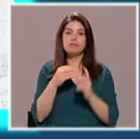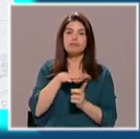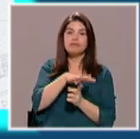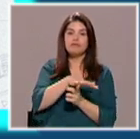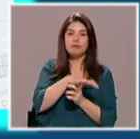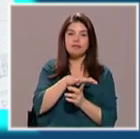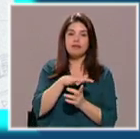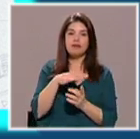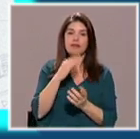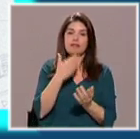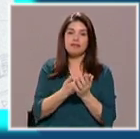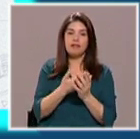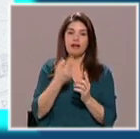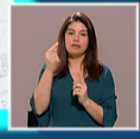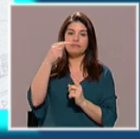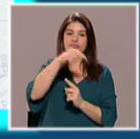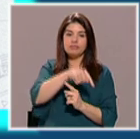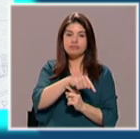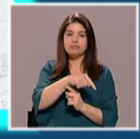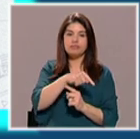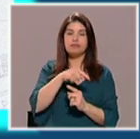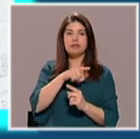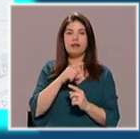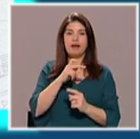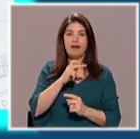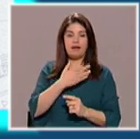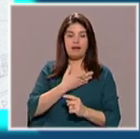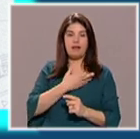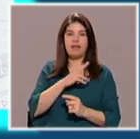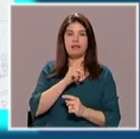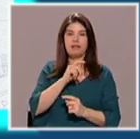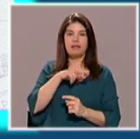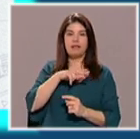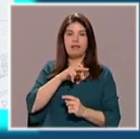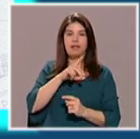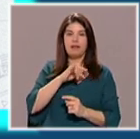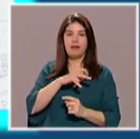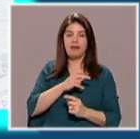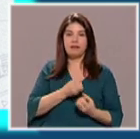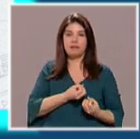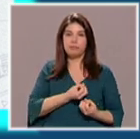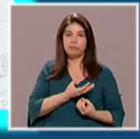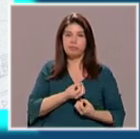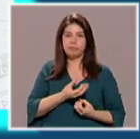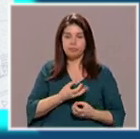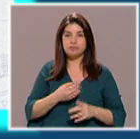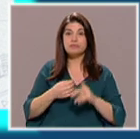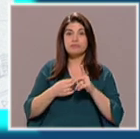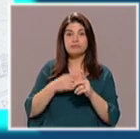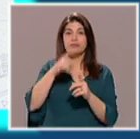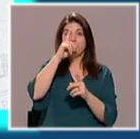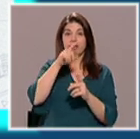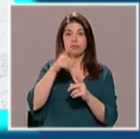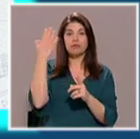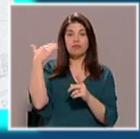glândulas suprarrenais a secretarem adrenalina, e no caso da adrenalina, se bem se lembram, quando falámos do sistema nervoso